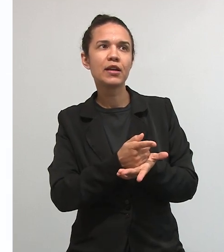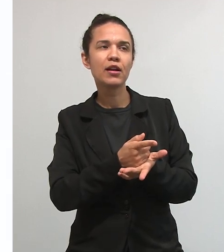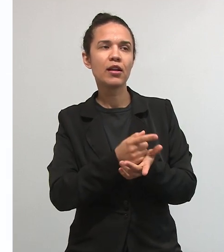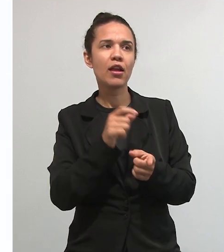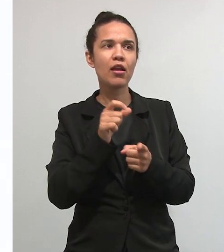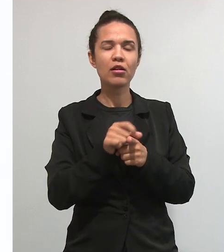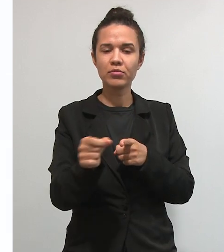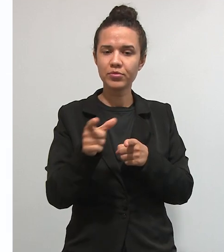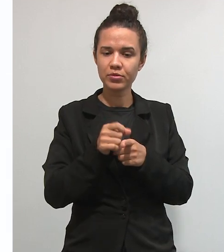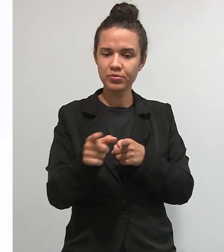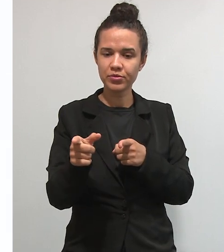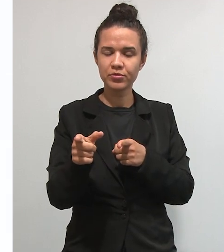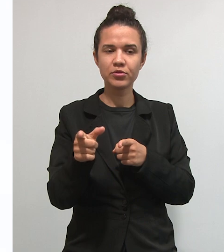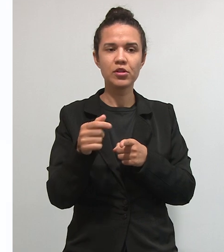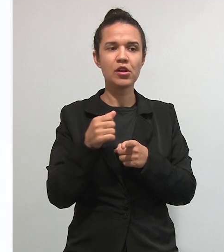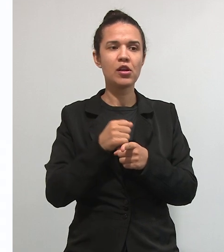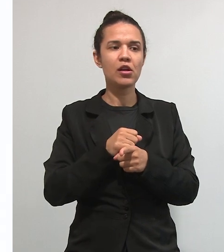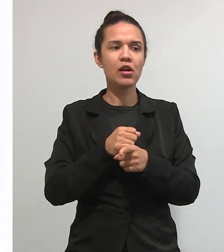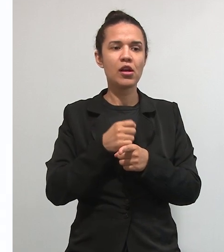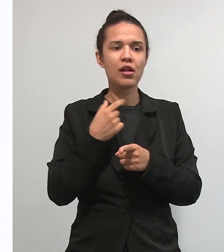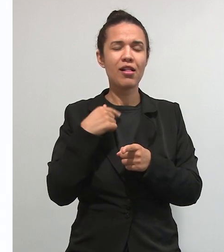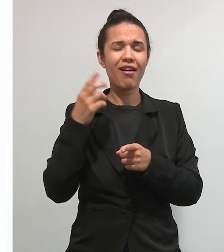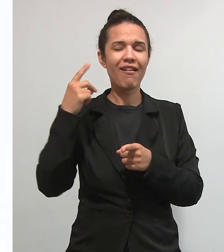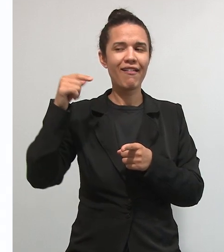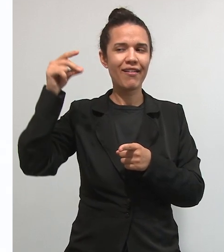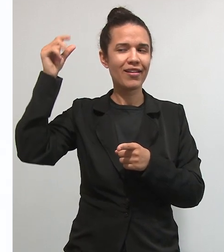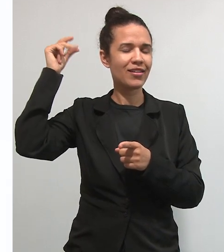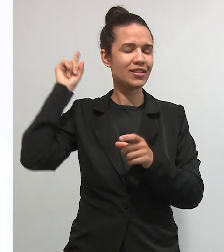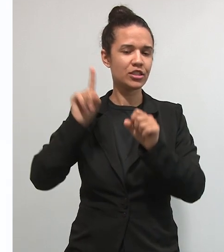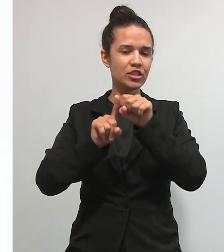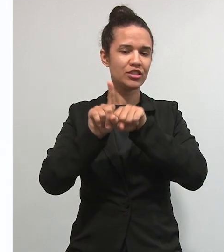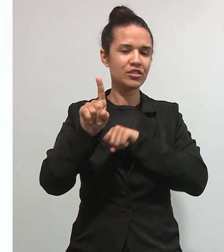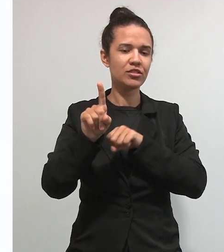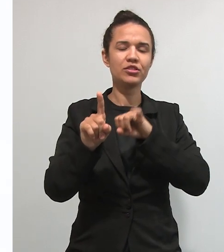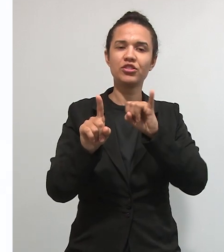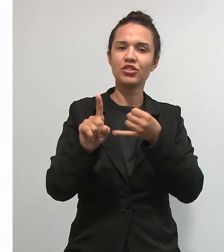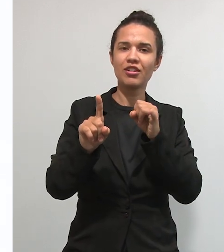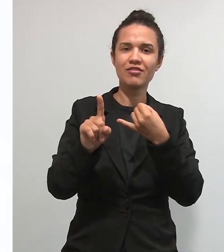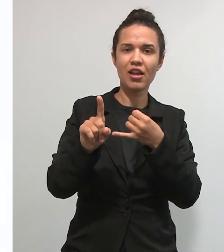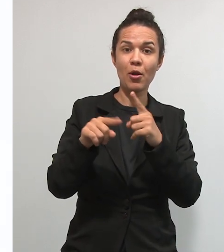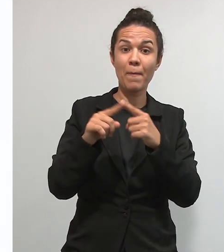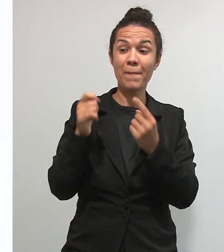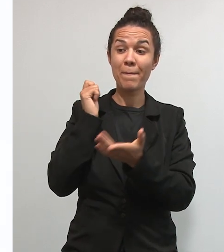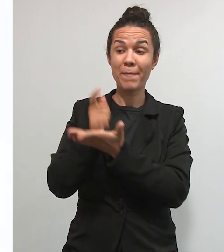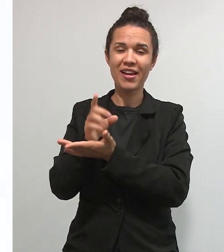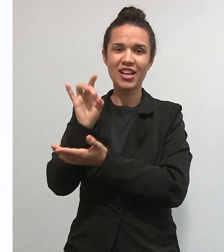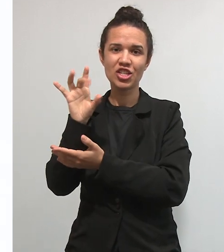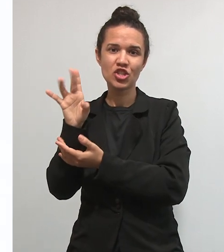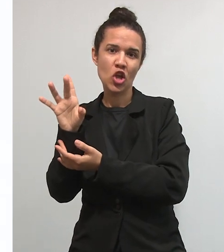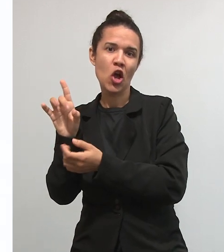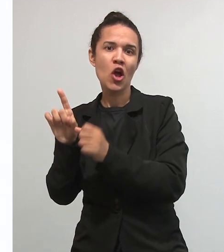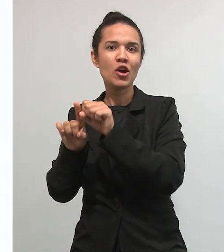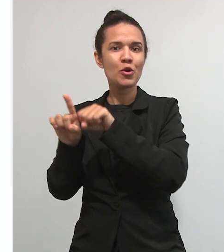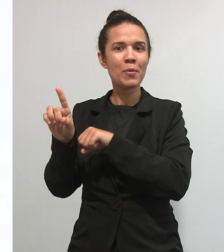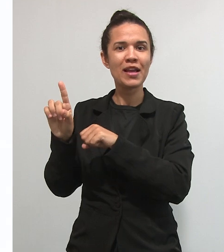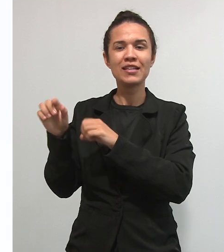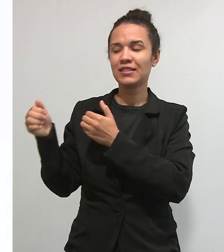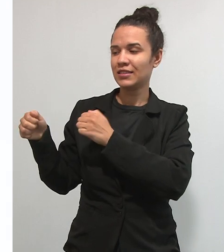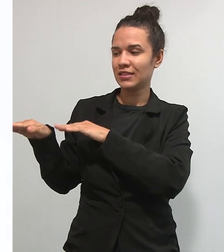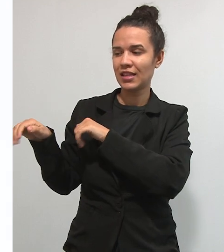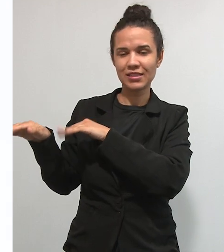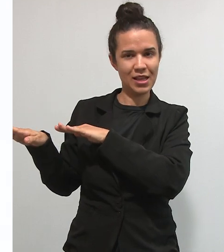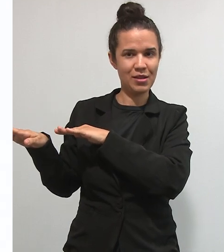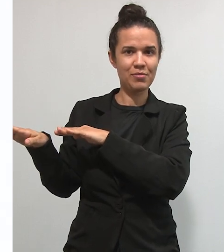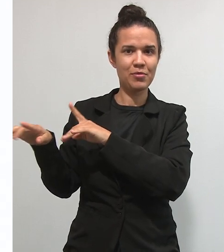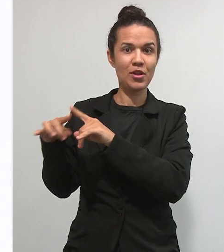de aluguel em janeiro, só que eu só fui pagar em setembro, no regime de caixa eu deveria lançar o